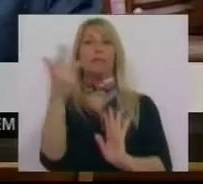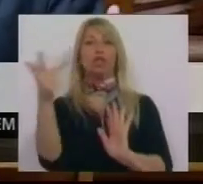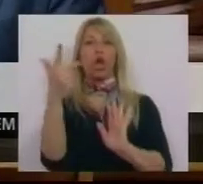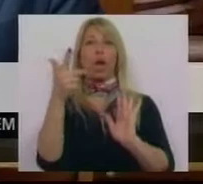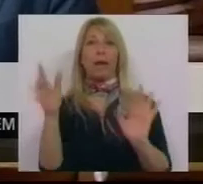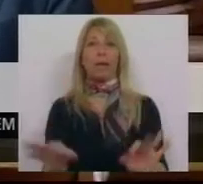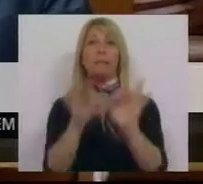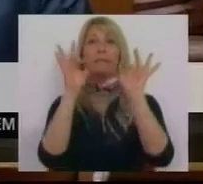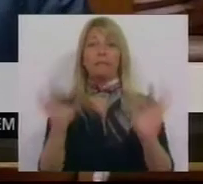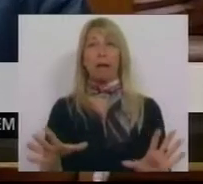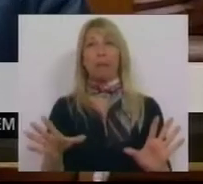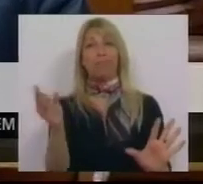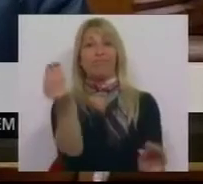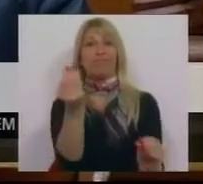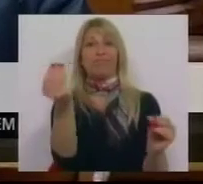de 1640,